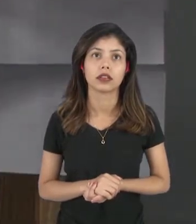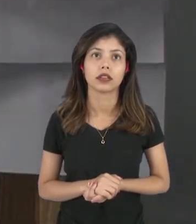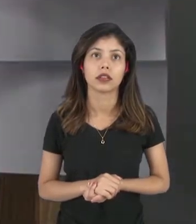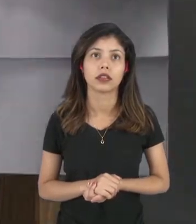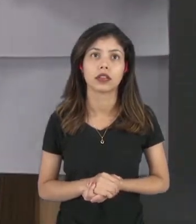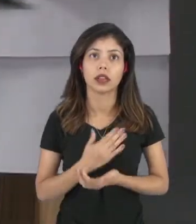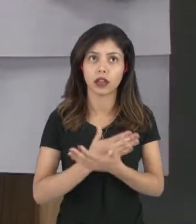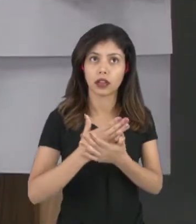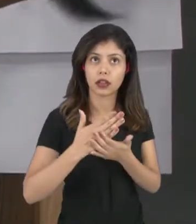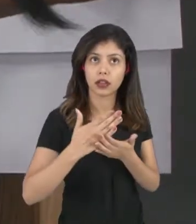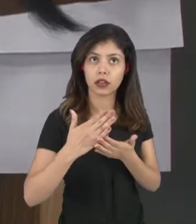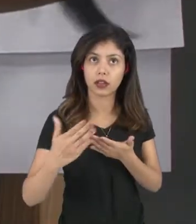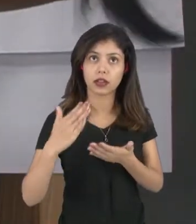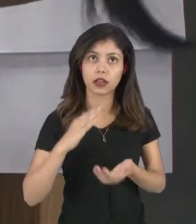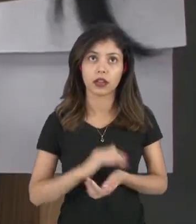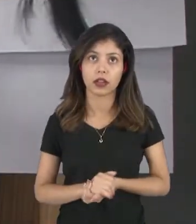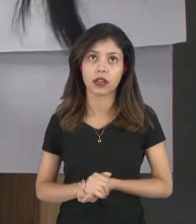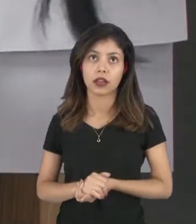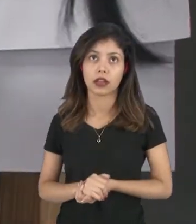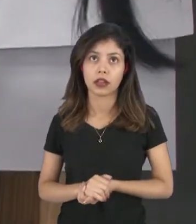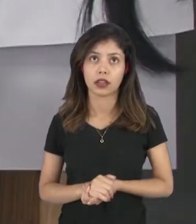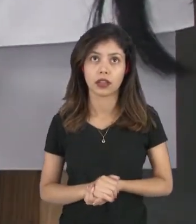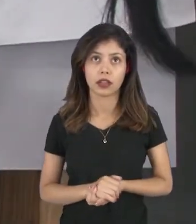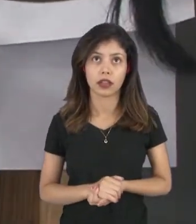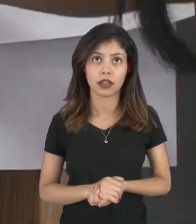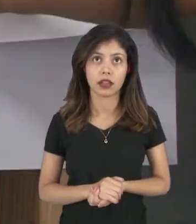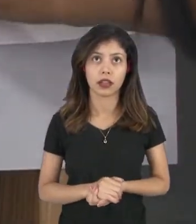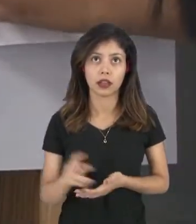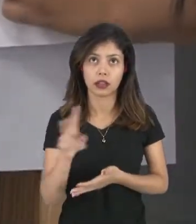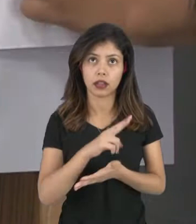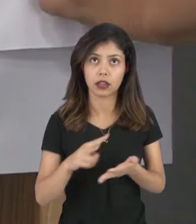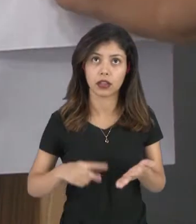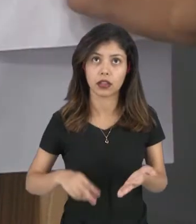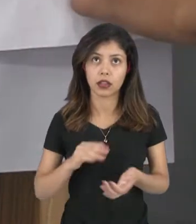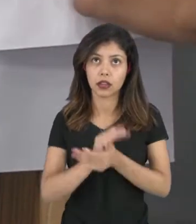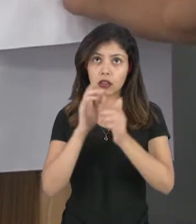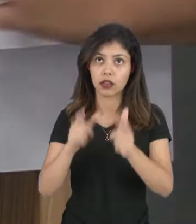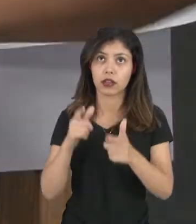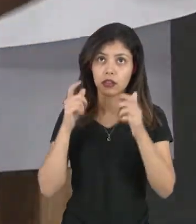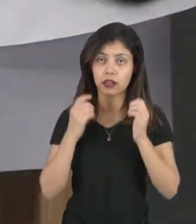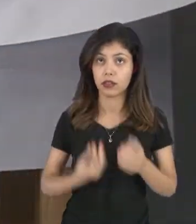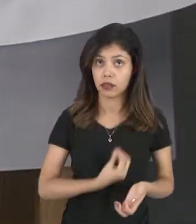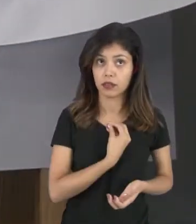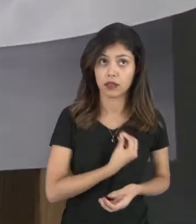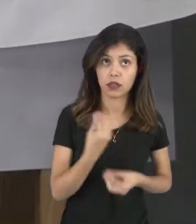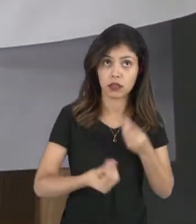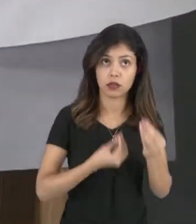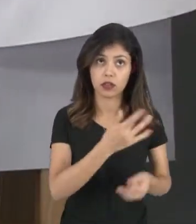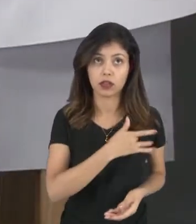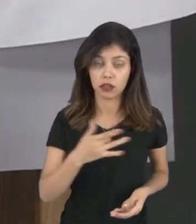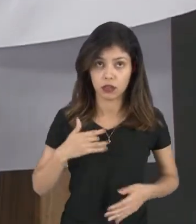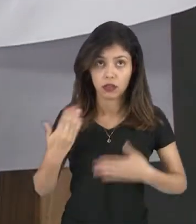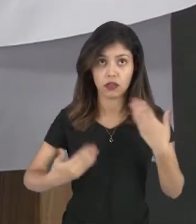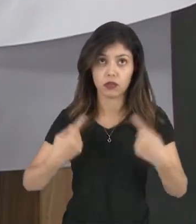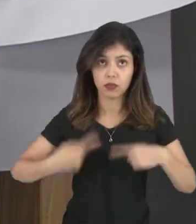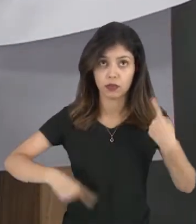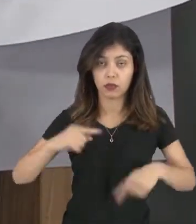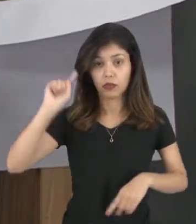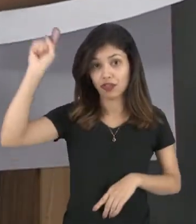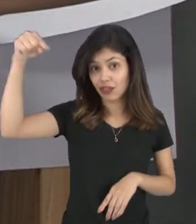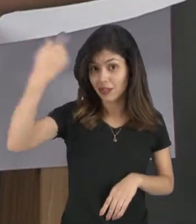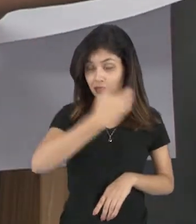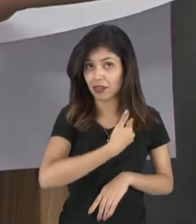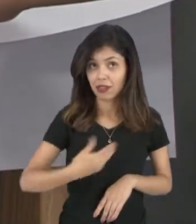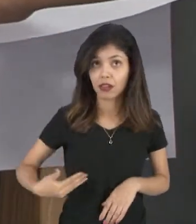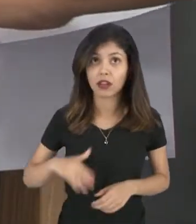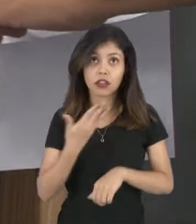Ele inicia o texto apresentando para o leitor o lugar onde vive e como é a saúde pública de lá. Essa estratégia